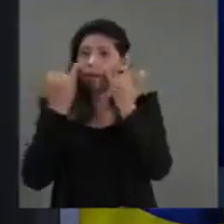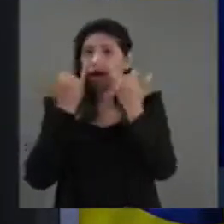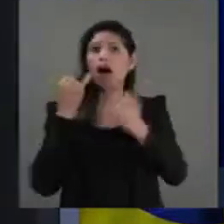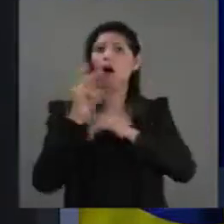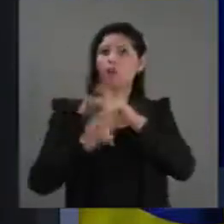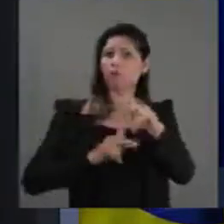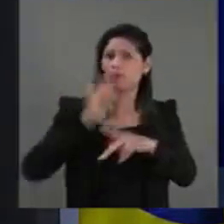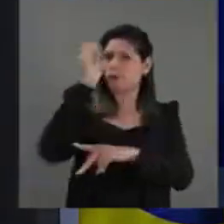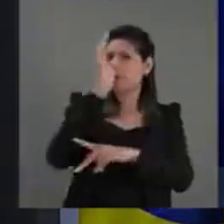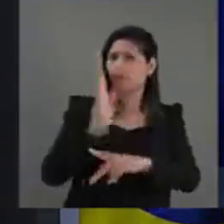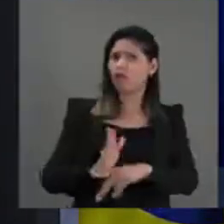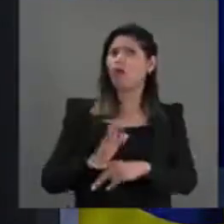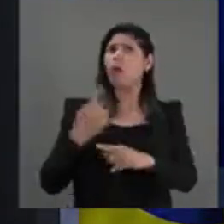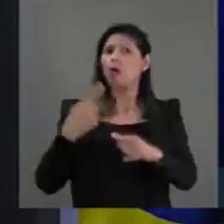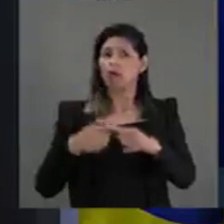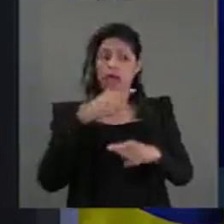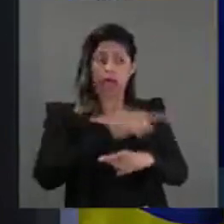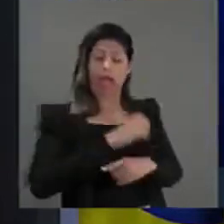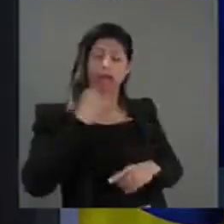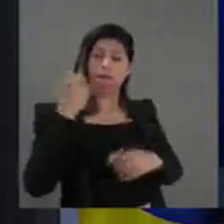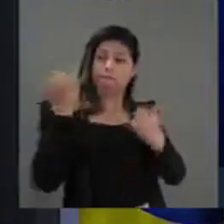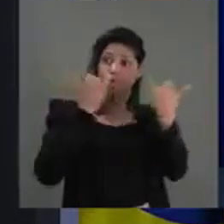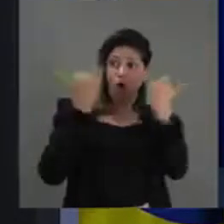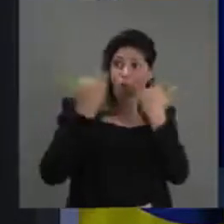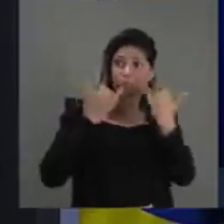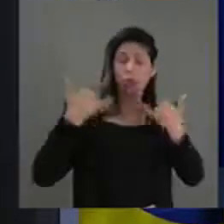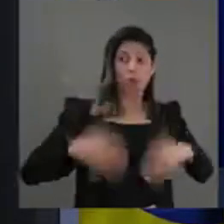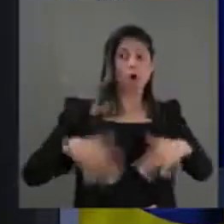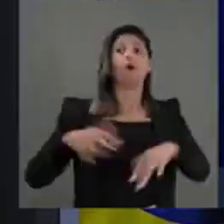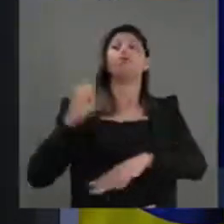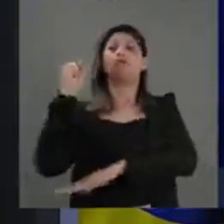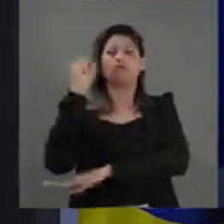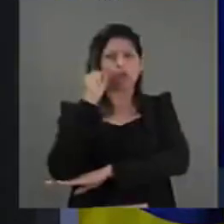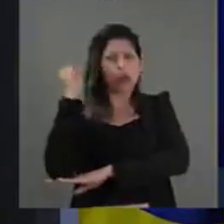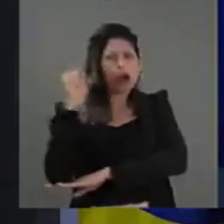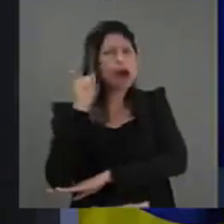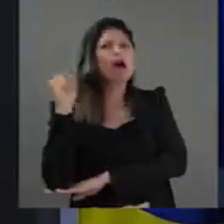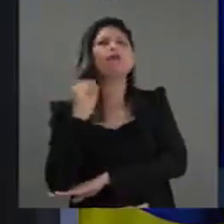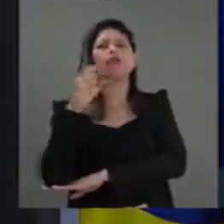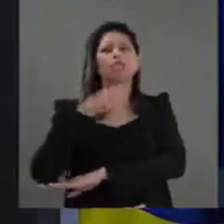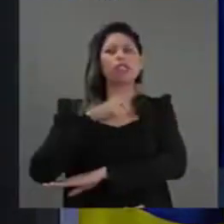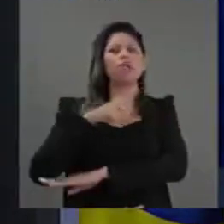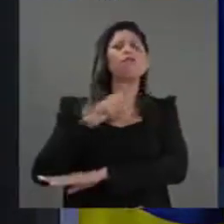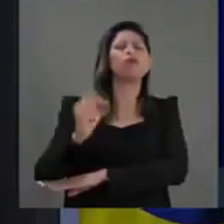as informações são robustas de que houve abuso de poder político e econômico.